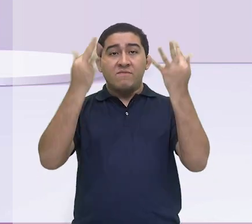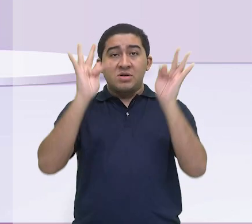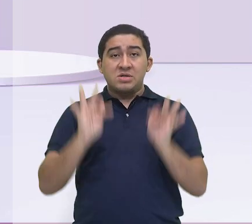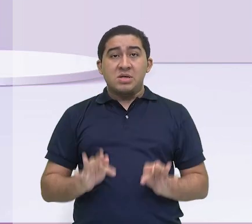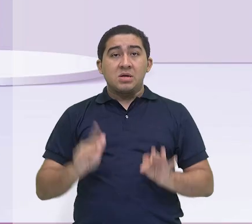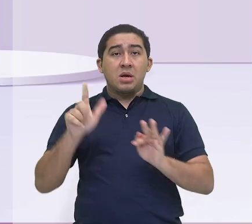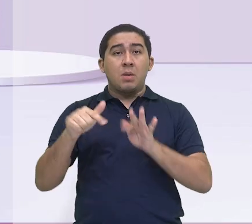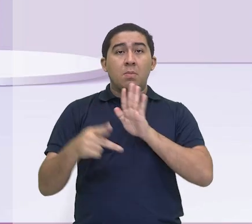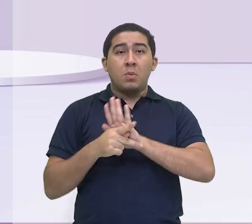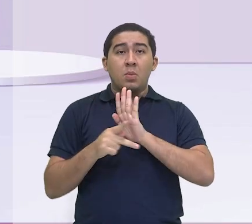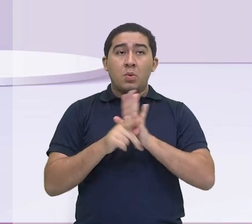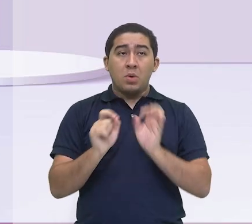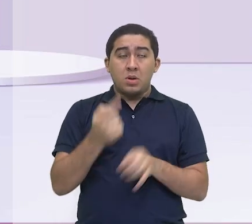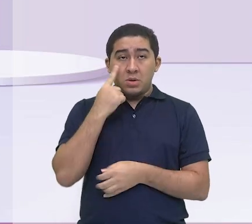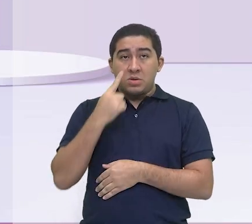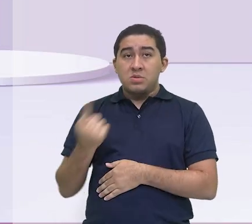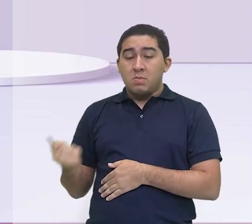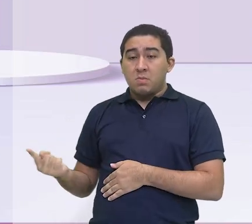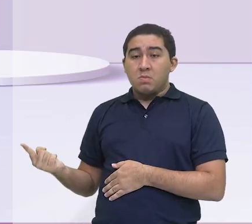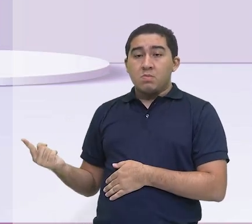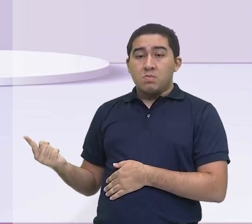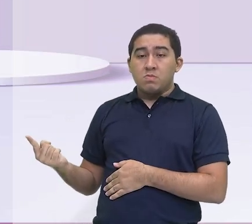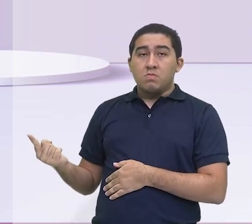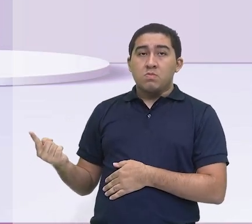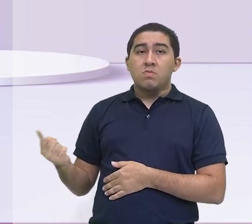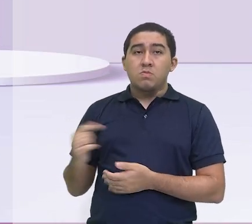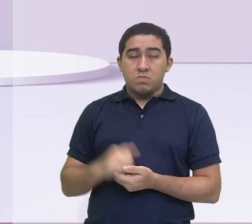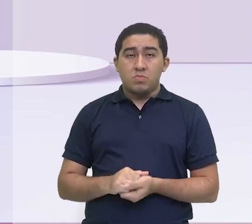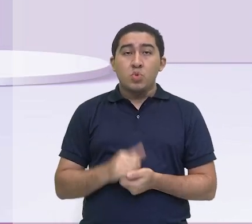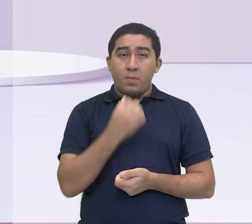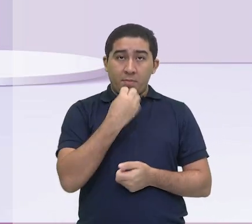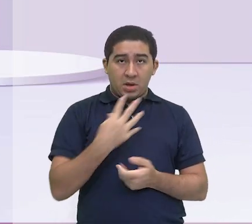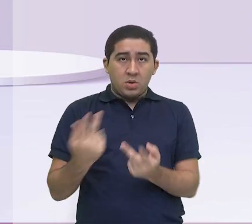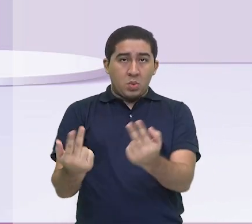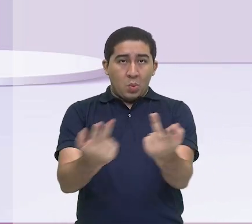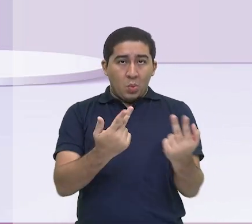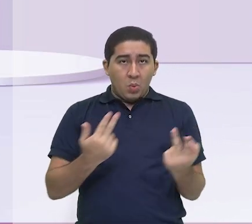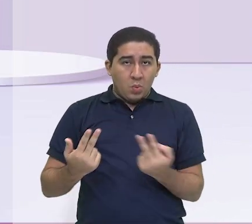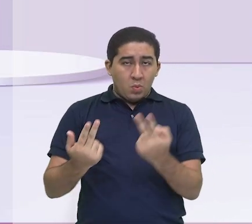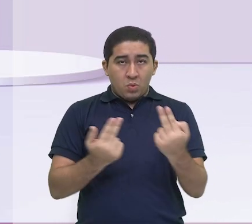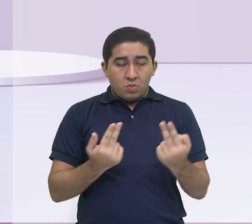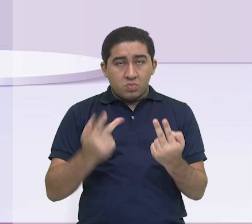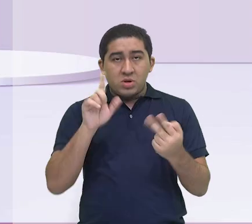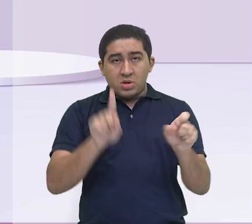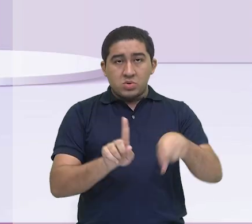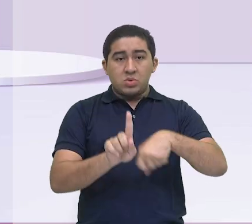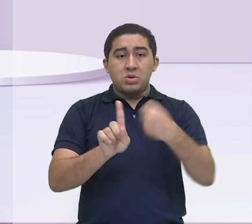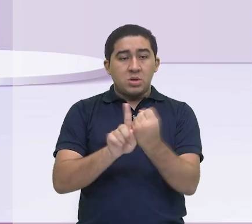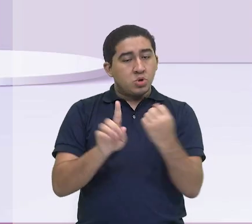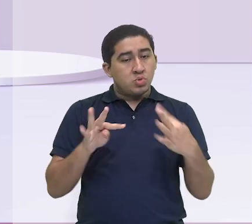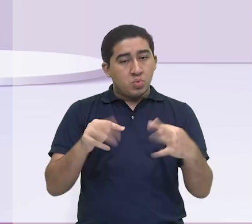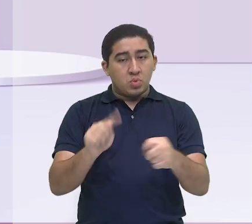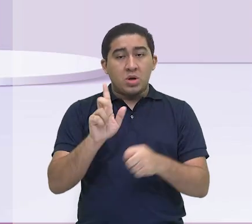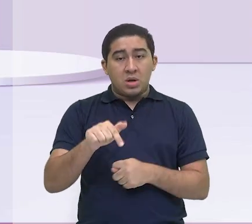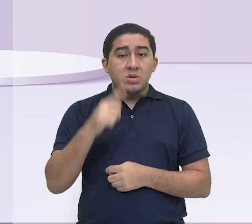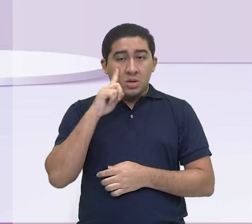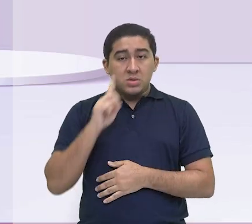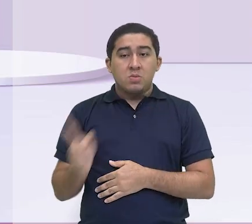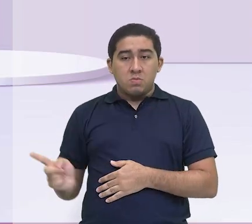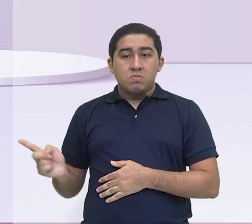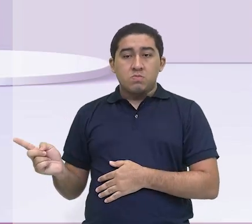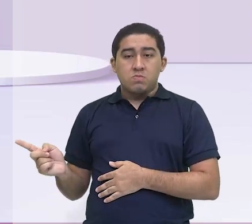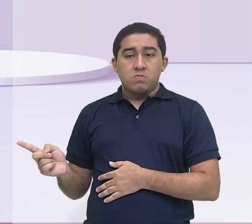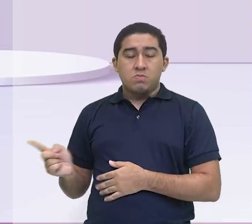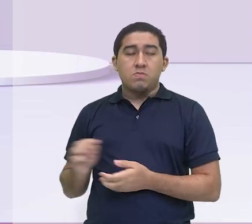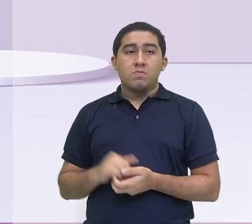na realização do bem comum. A felicidade de uma sociedade, de um grupo, está na